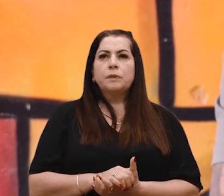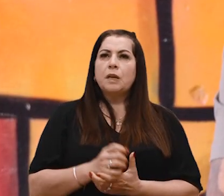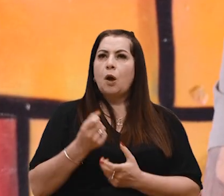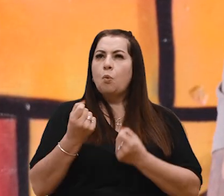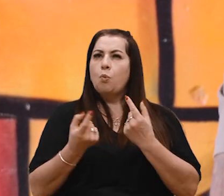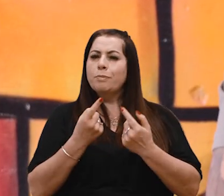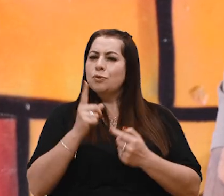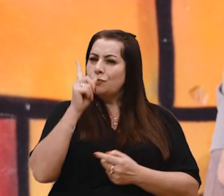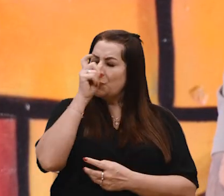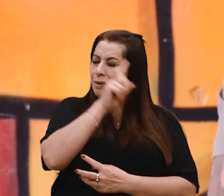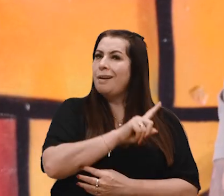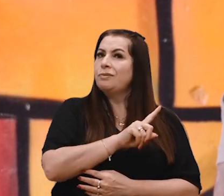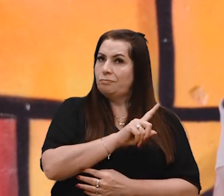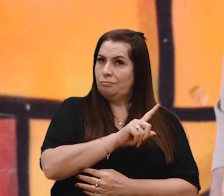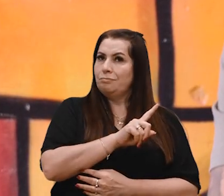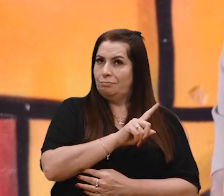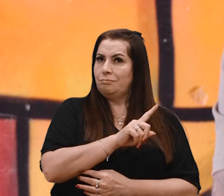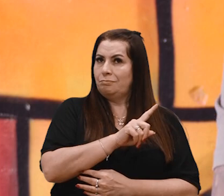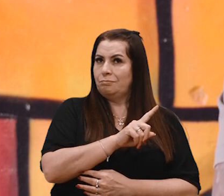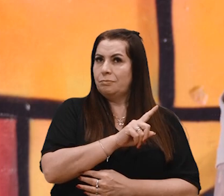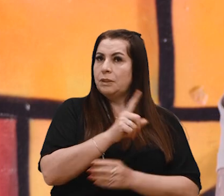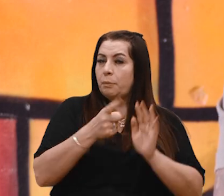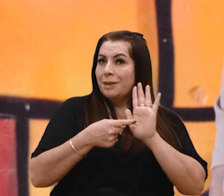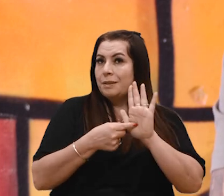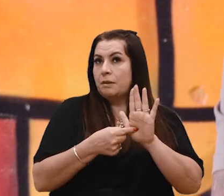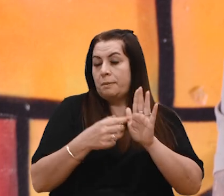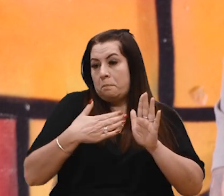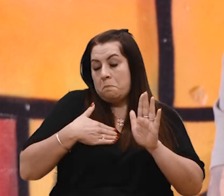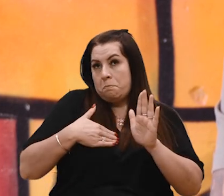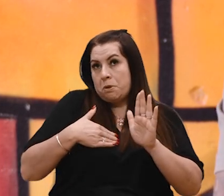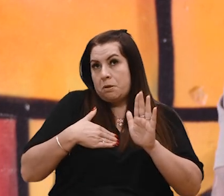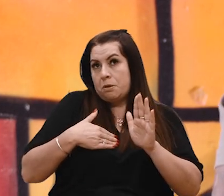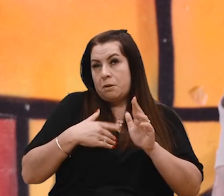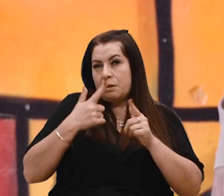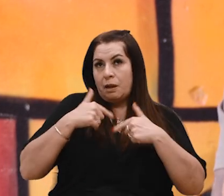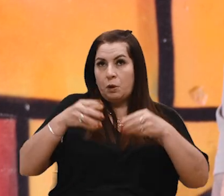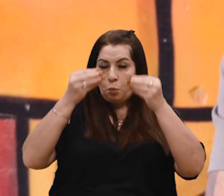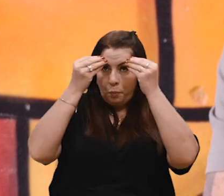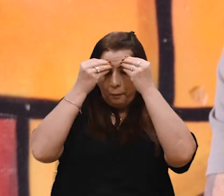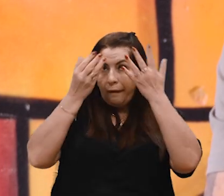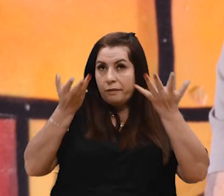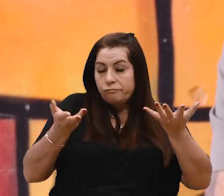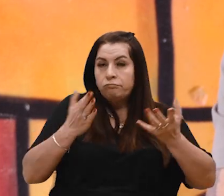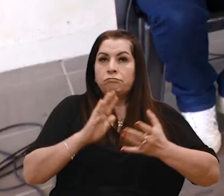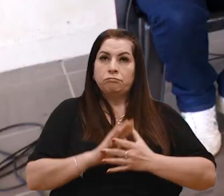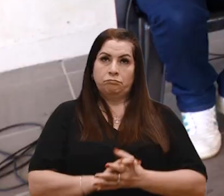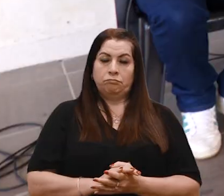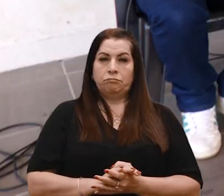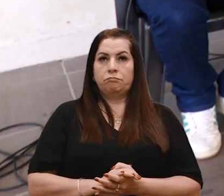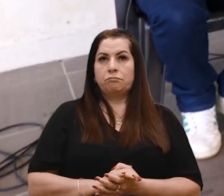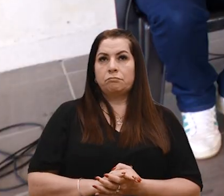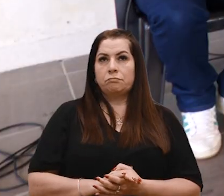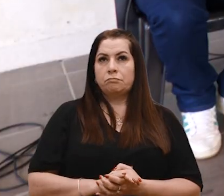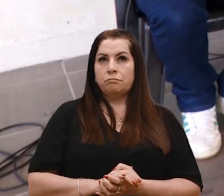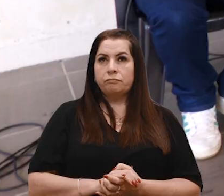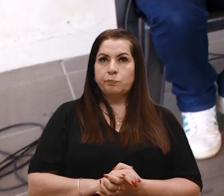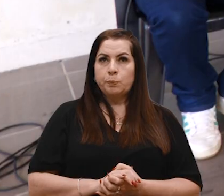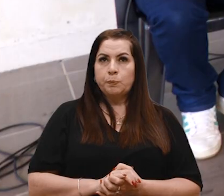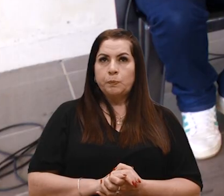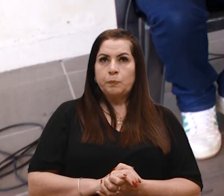Pelo fato de algumas dificuldades serem apresentadas a mim, né? A questão da linguagem, né?